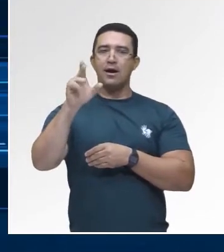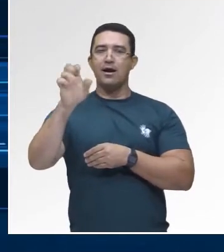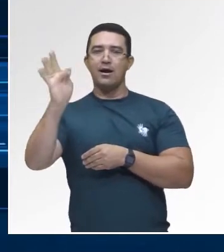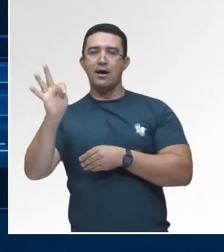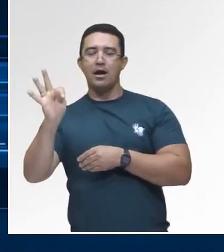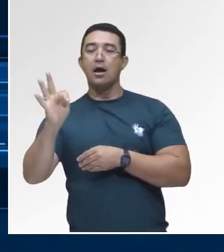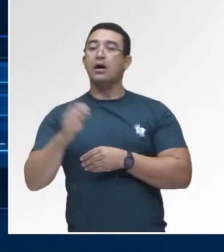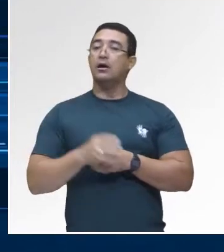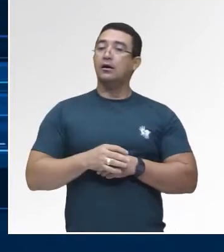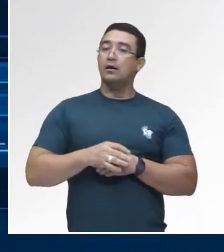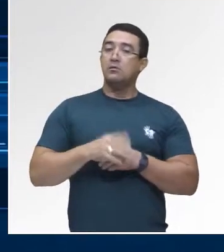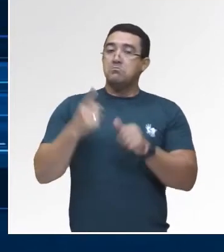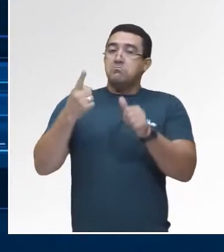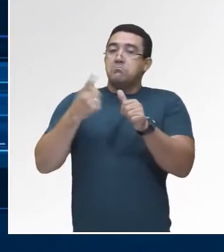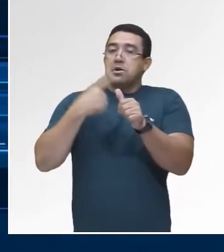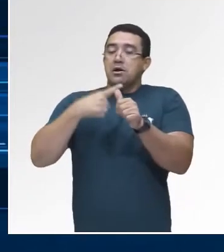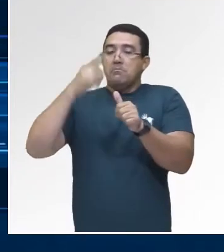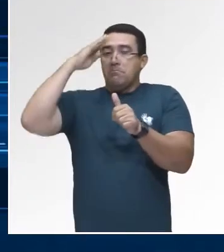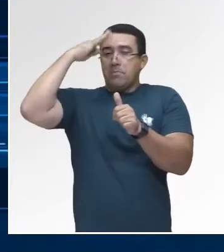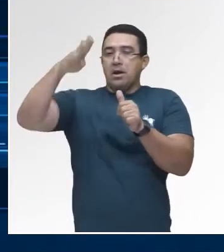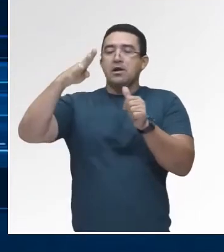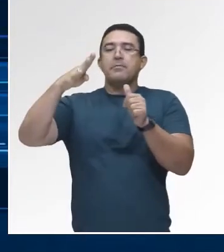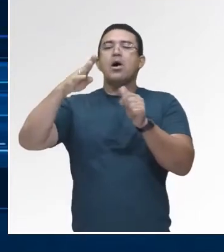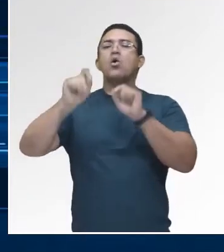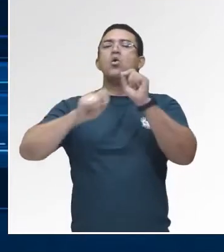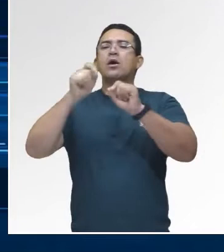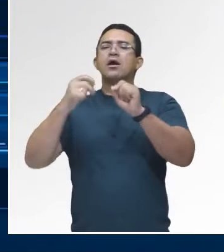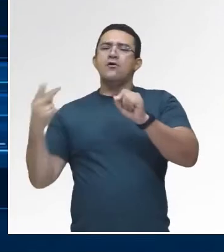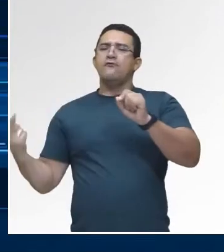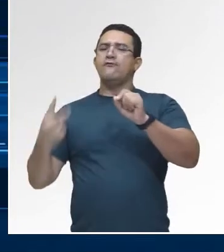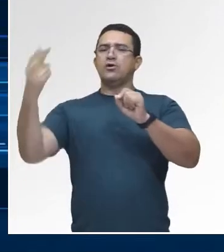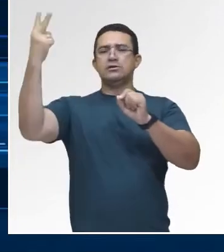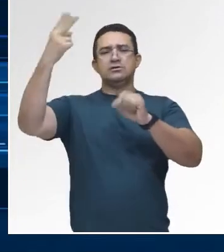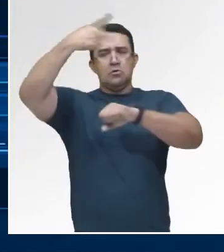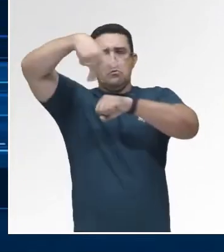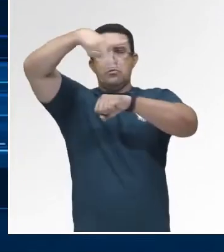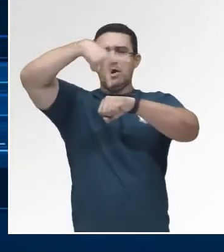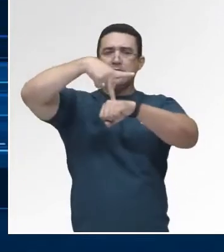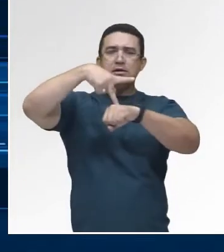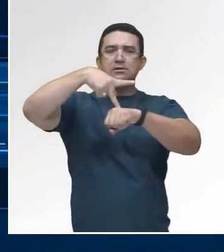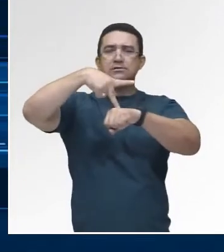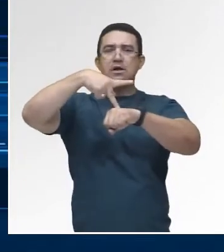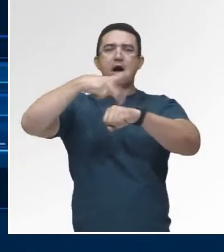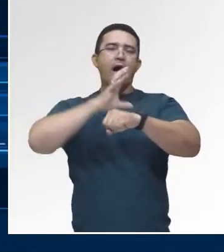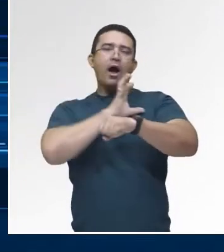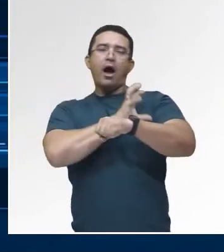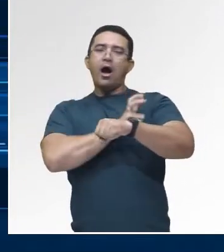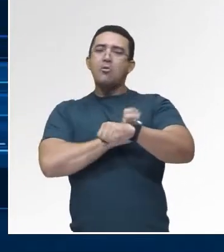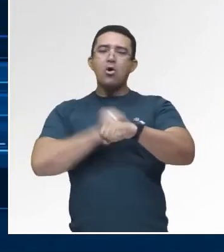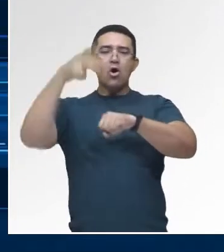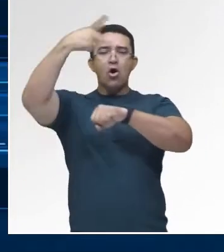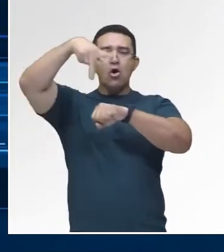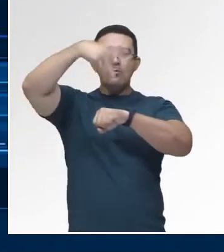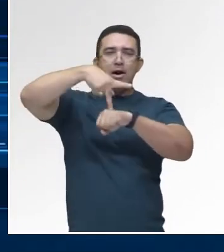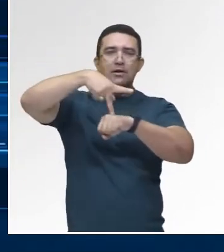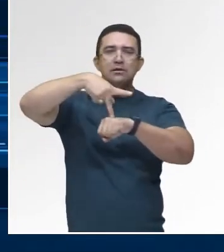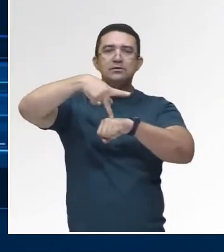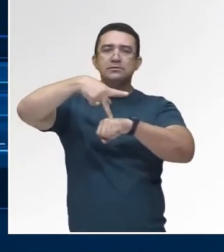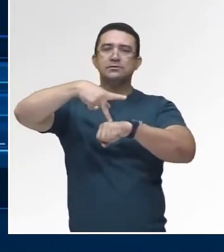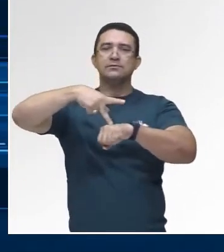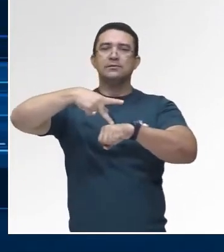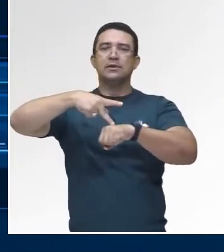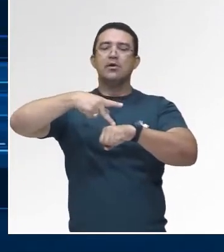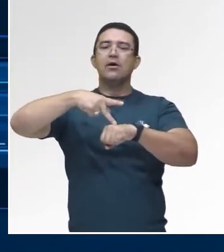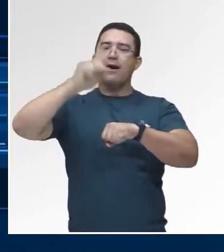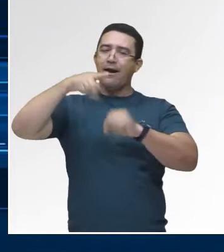nacionalismo, né, a valorização da pátria, a valorização dos feitos da pátria é